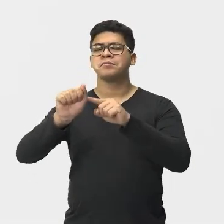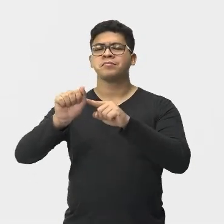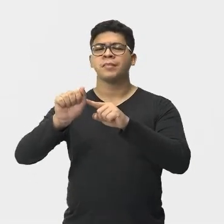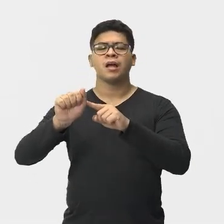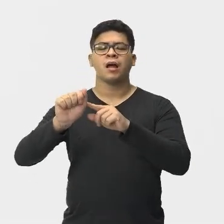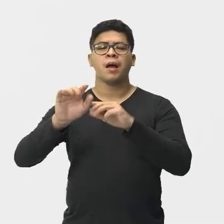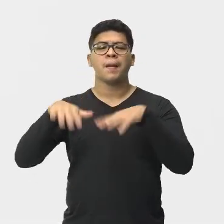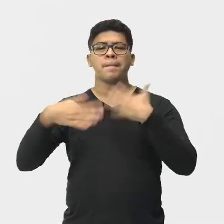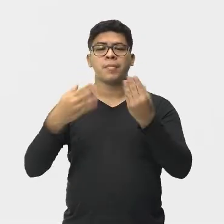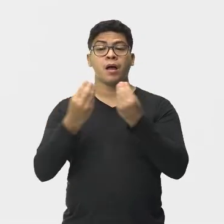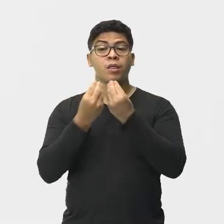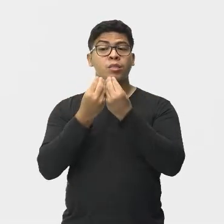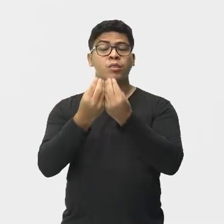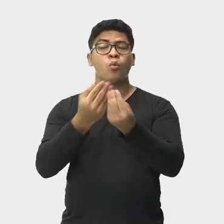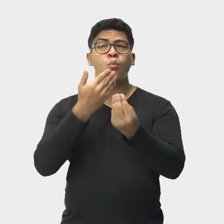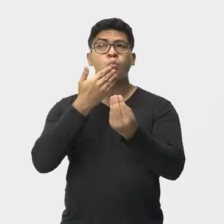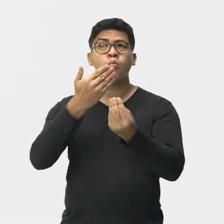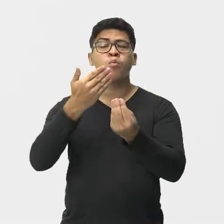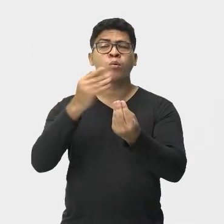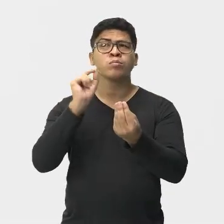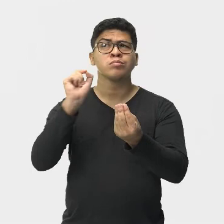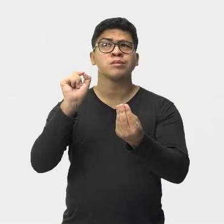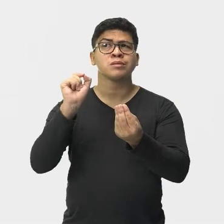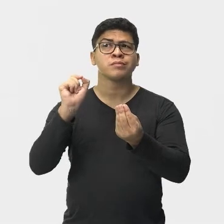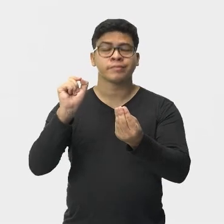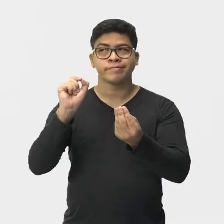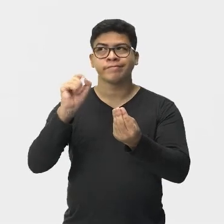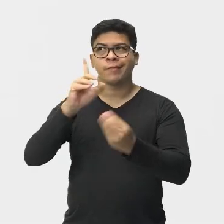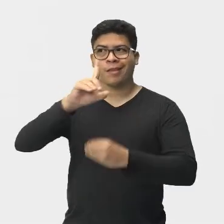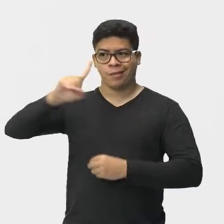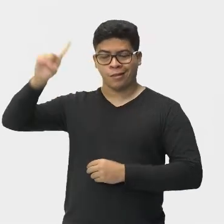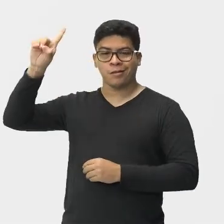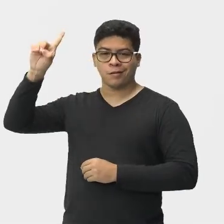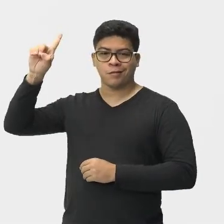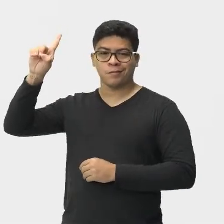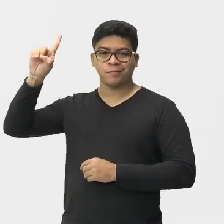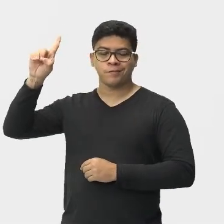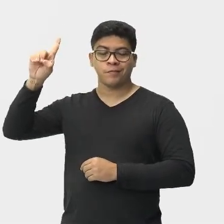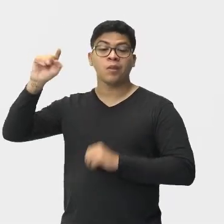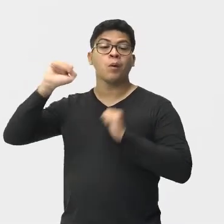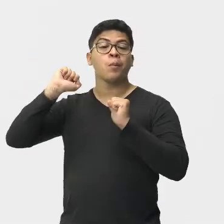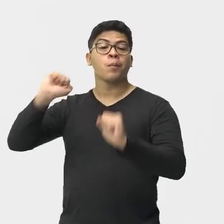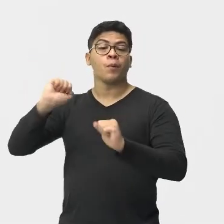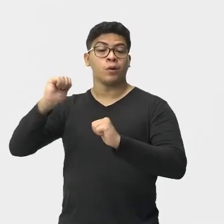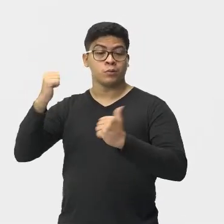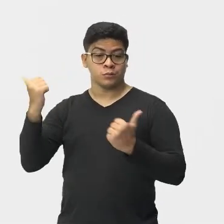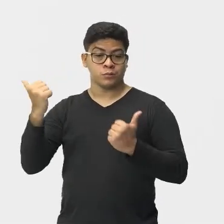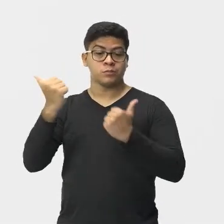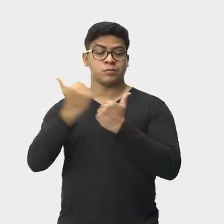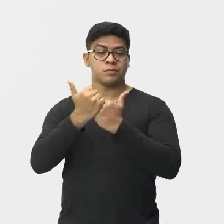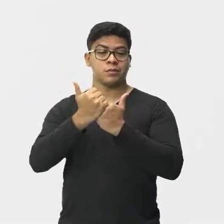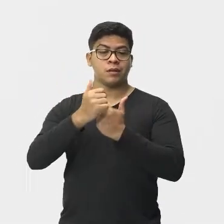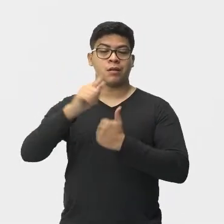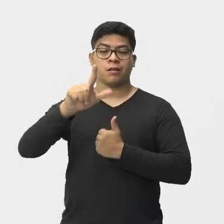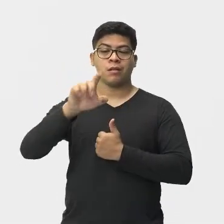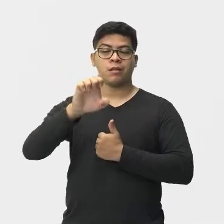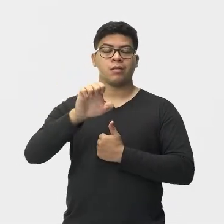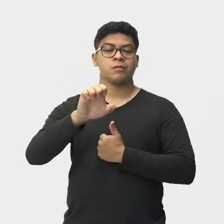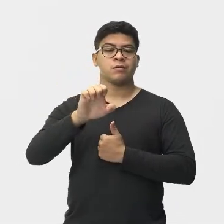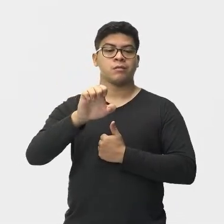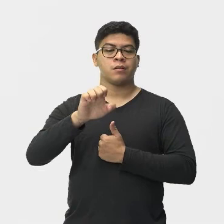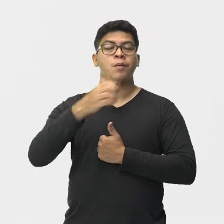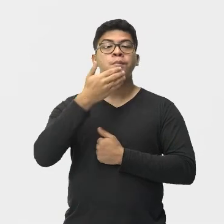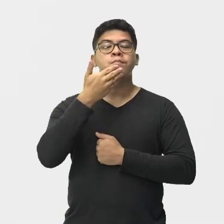tenho a Dios. Então, esse a Dios eu posso substituir pelo pronome complemento le. Então,